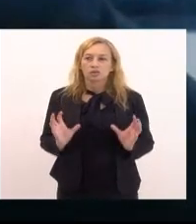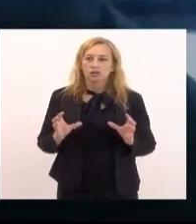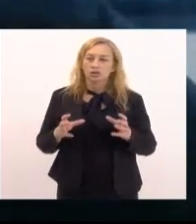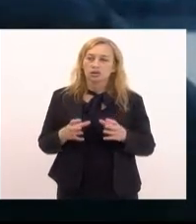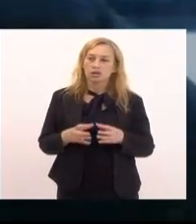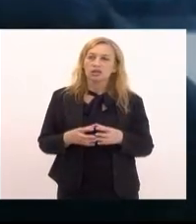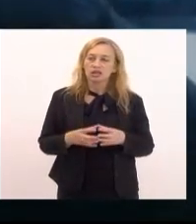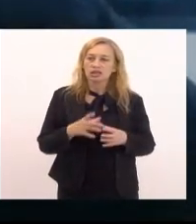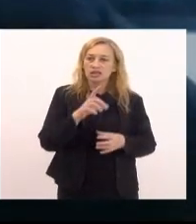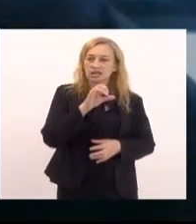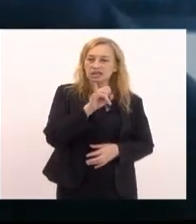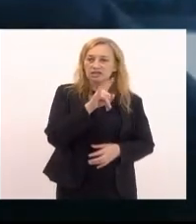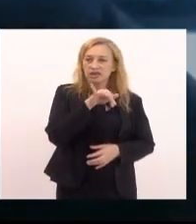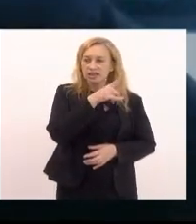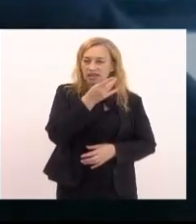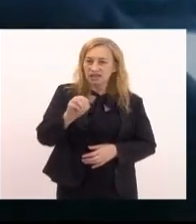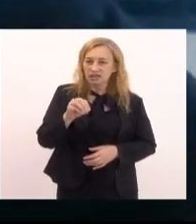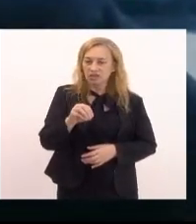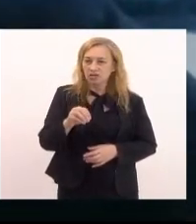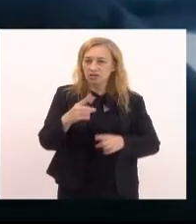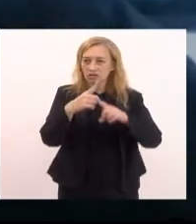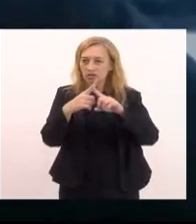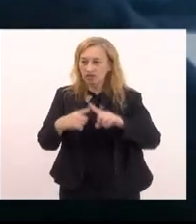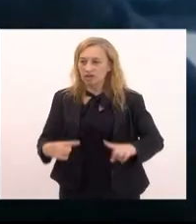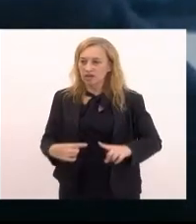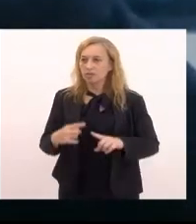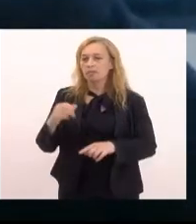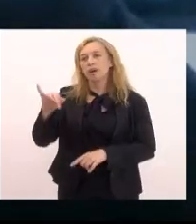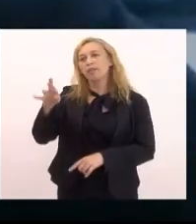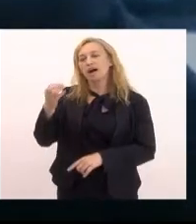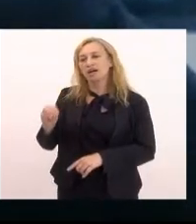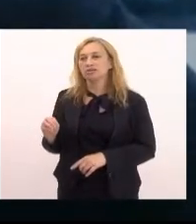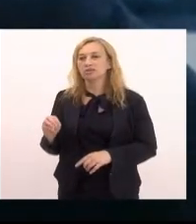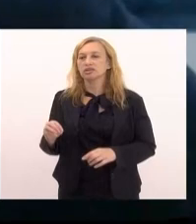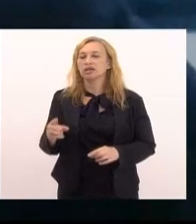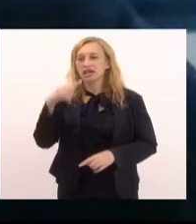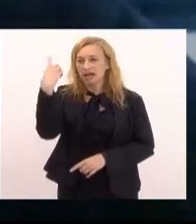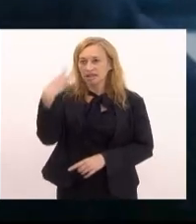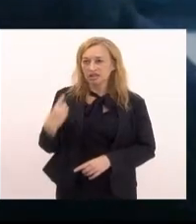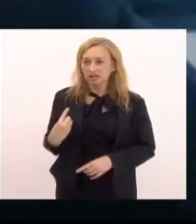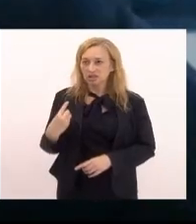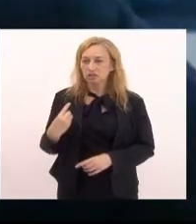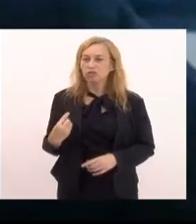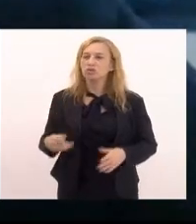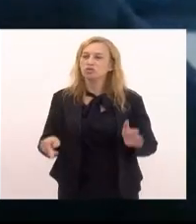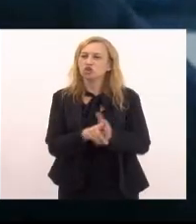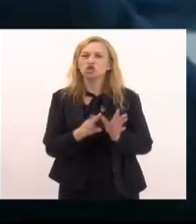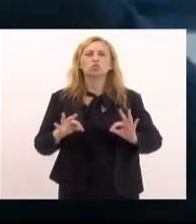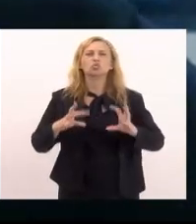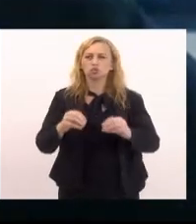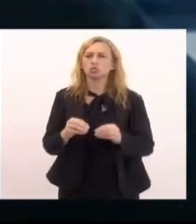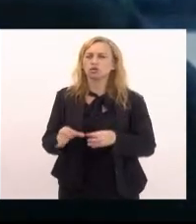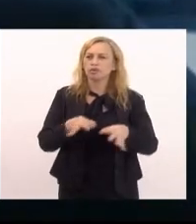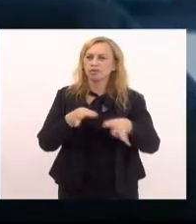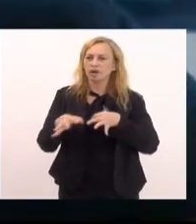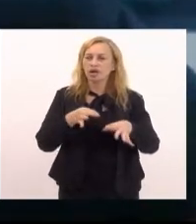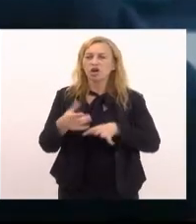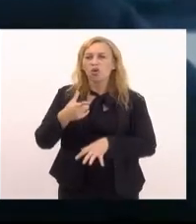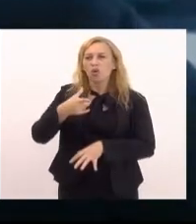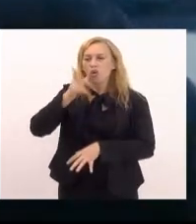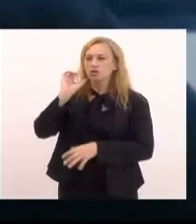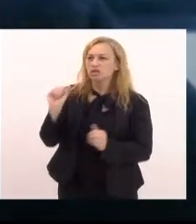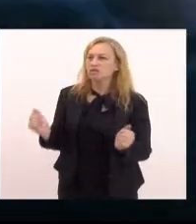versus barbárie. E a Dani Monteiro, com esse projeto, e com tudo que ela tem feito, ontem estávamos